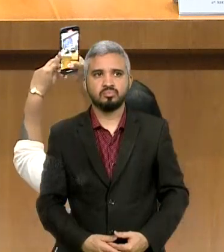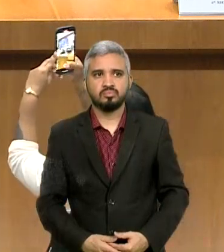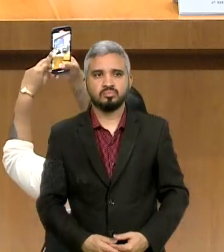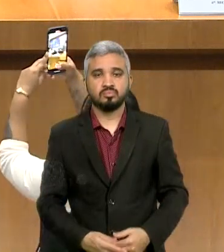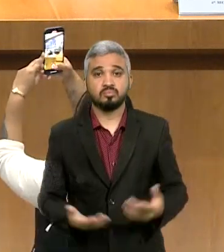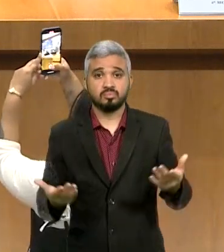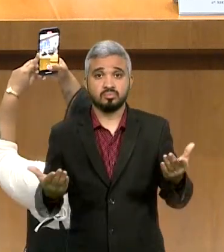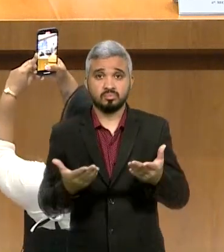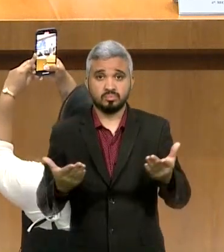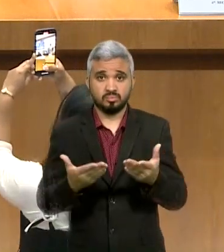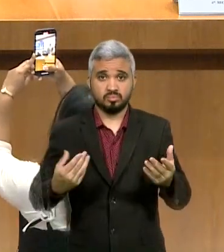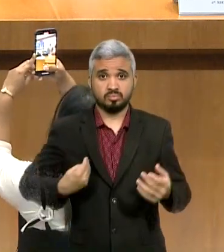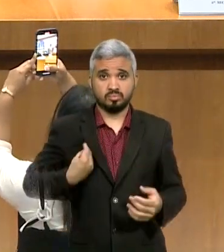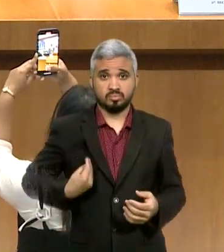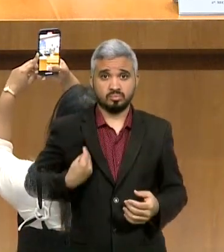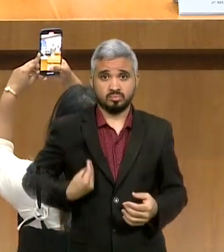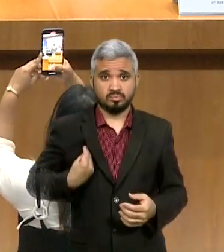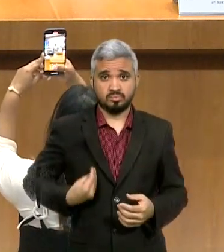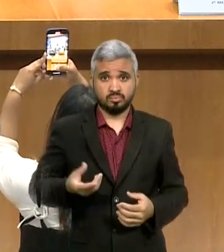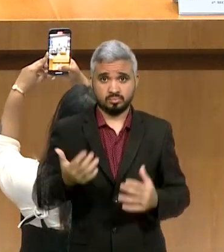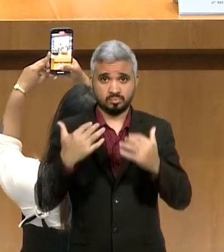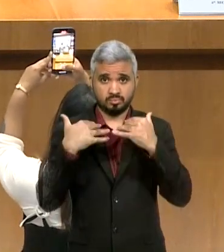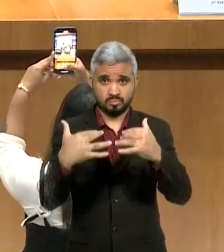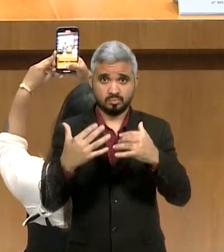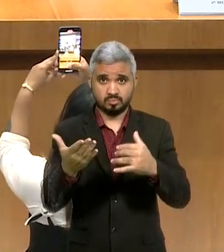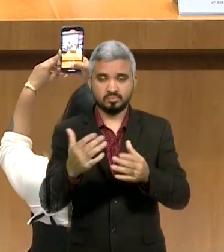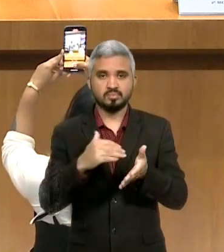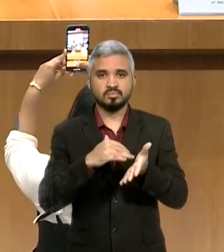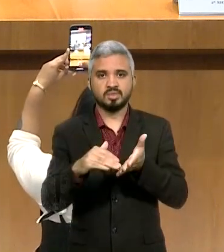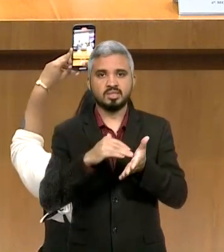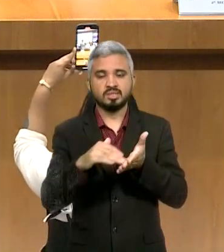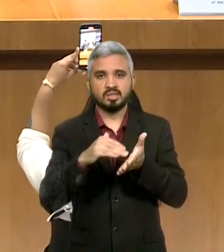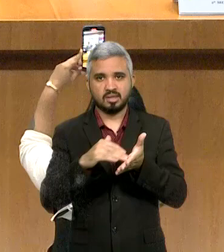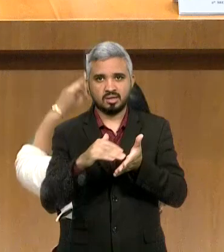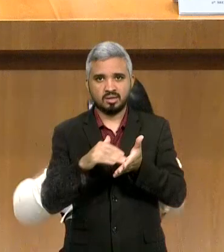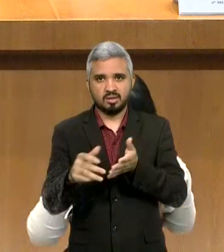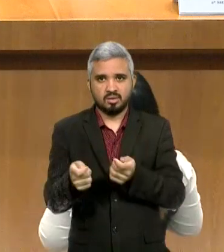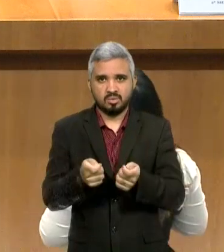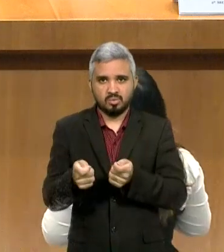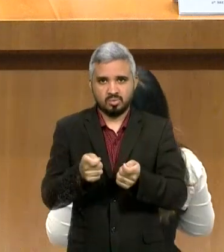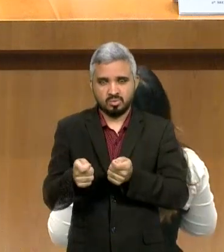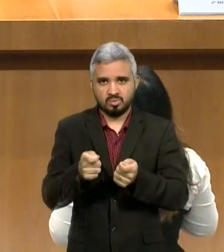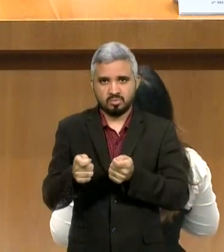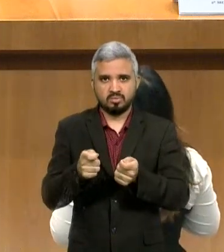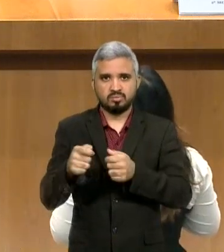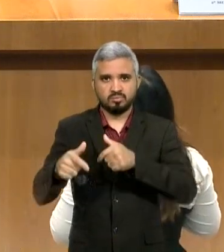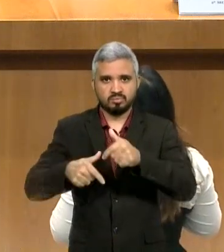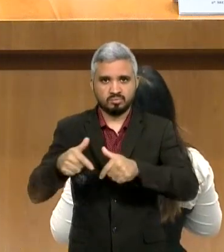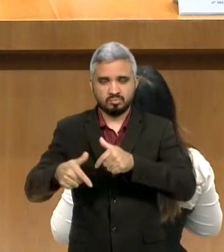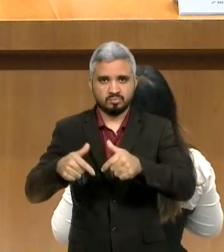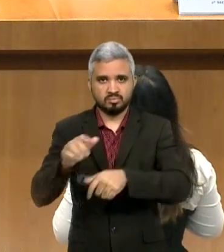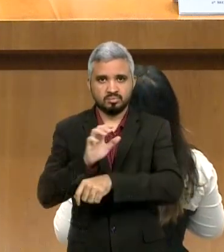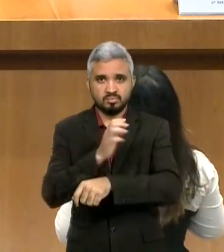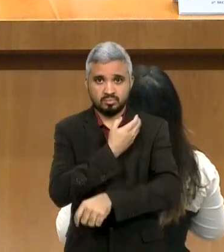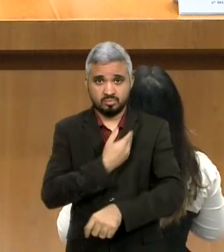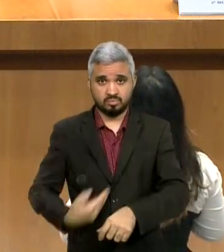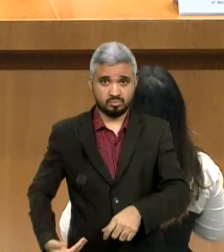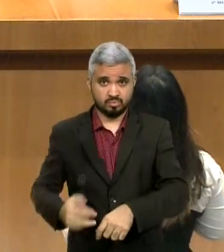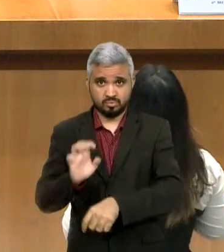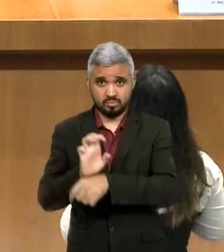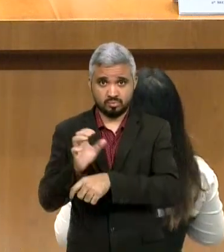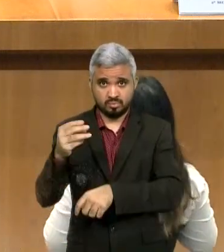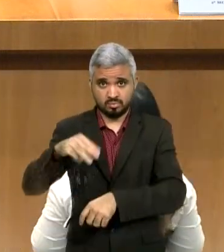Registramos a presença em plenário do secretário de Monitoramento de Ações Governamentais do Estado do Maranhão,